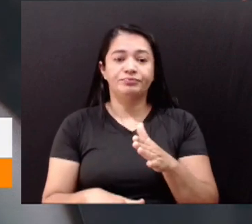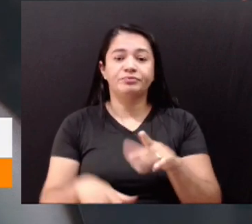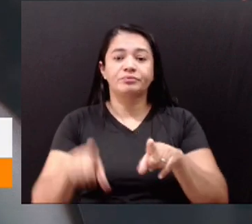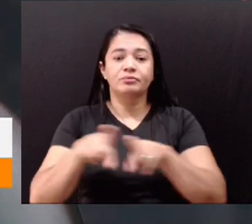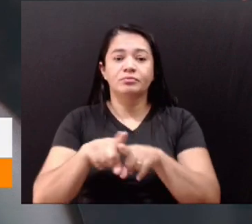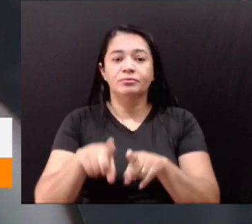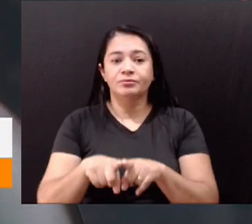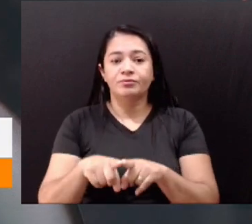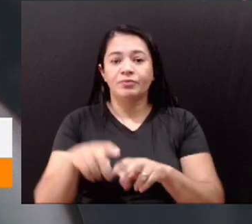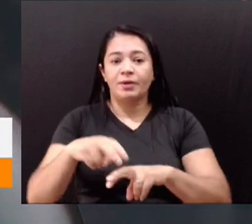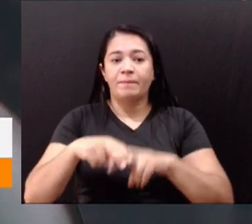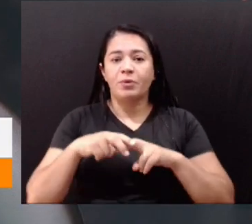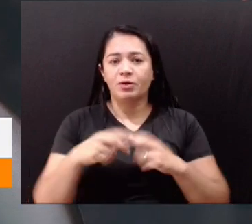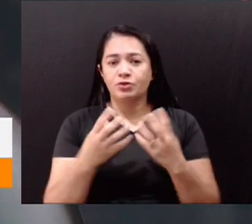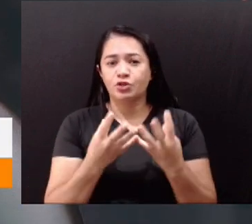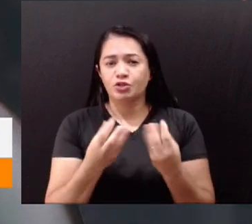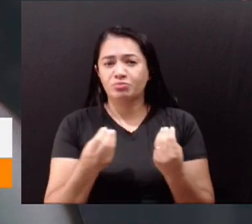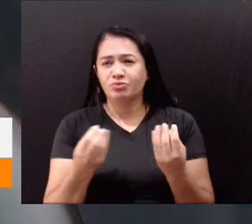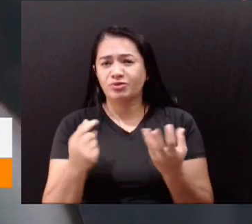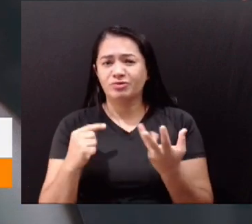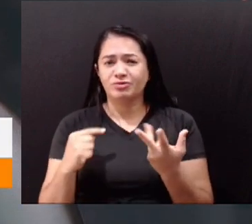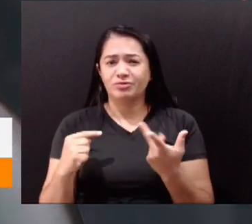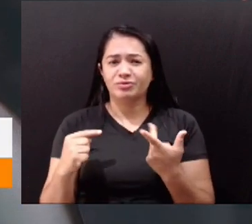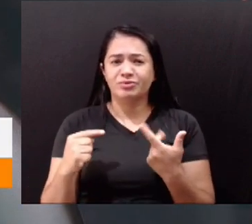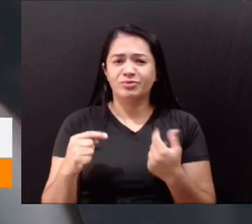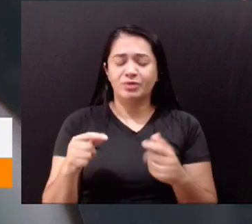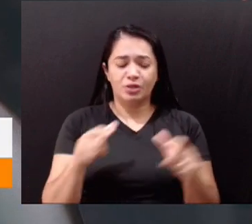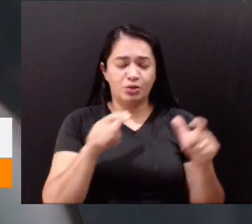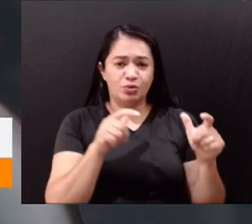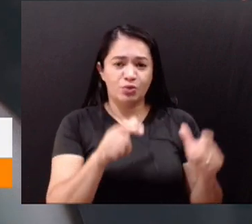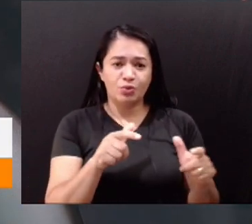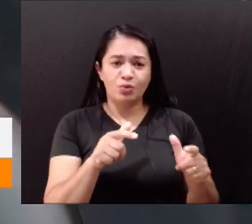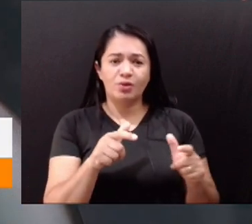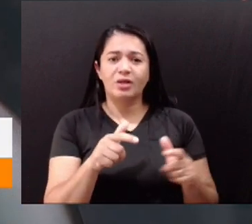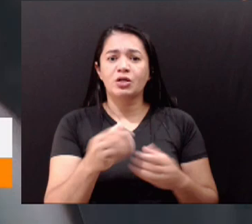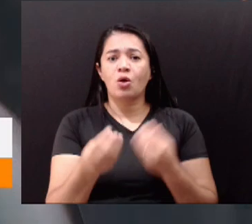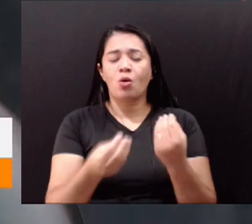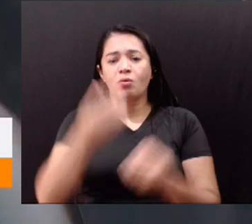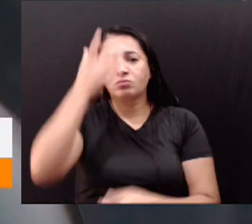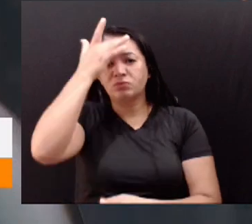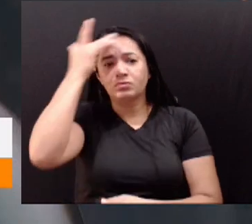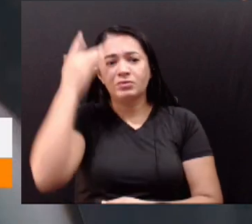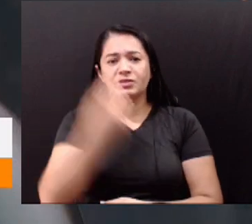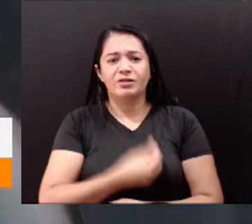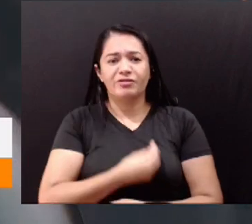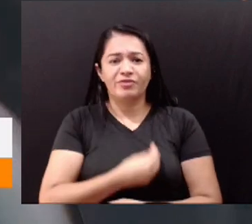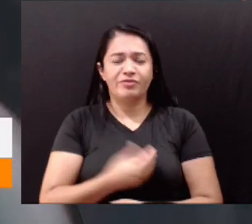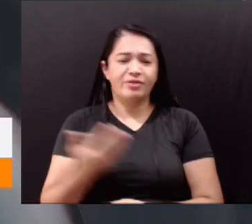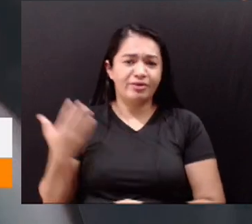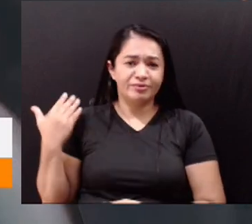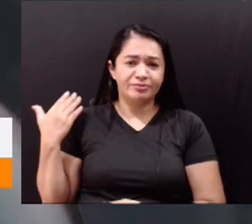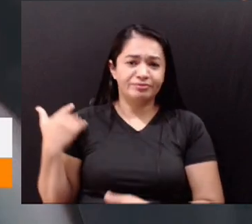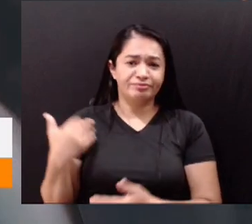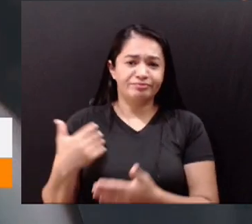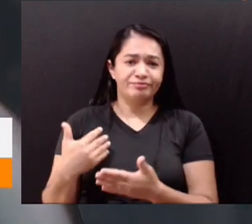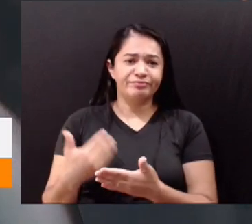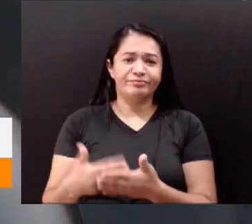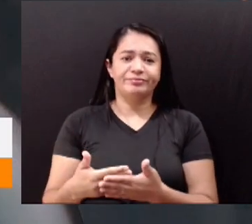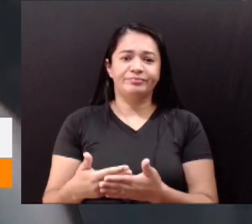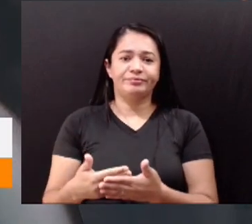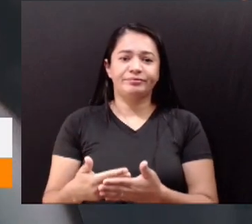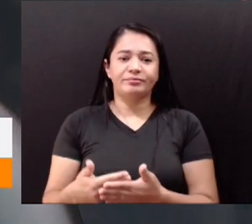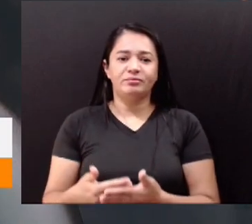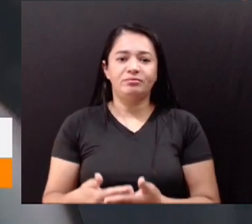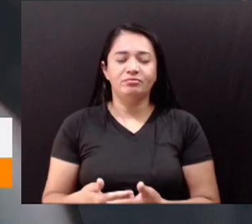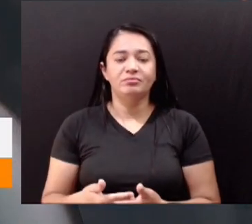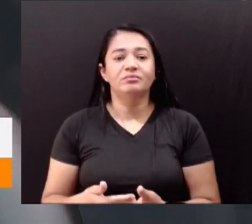muitos fatores ambientais, de como essa pessoa viveu e vive a vida até ali, né? Uhum. Então, isso a gente tem